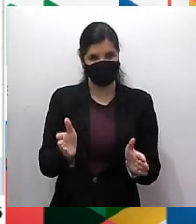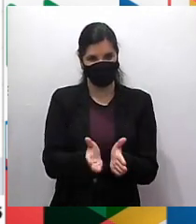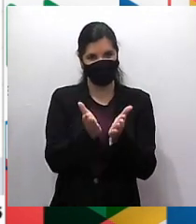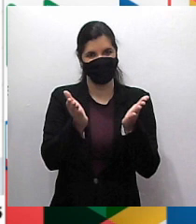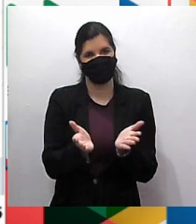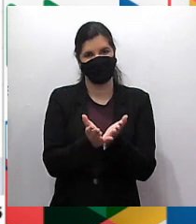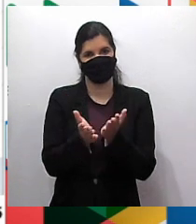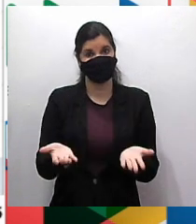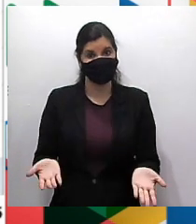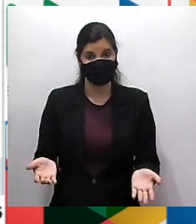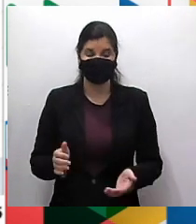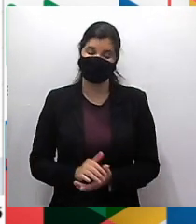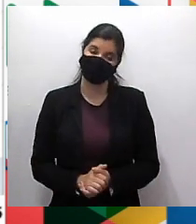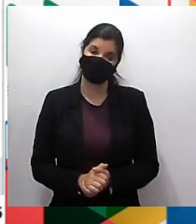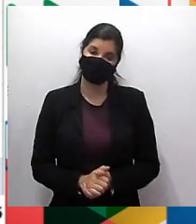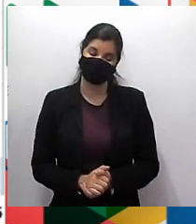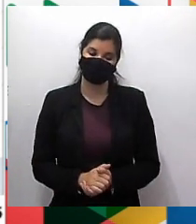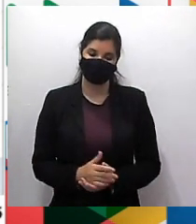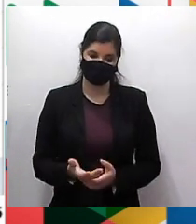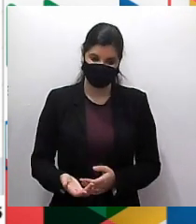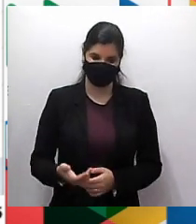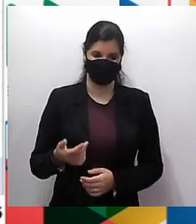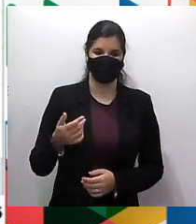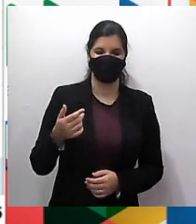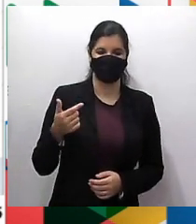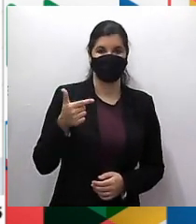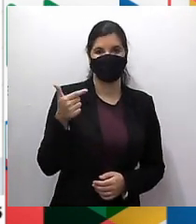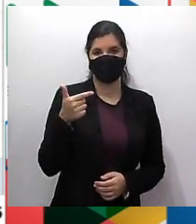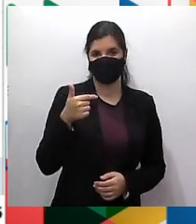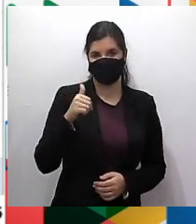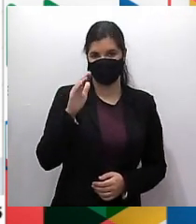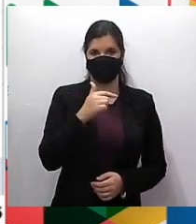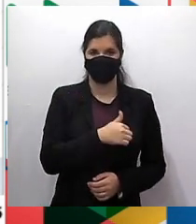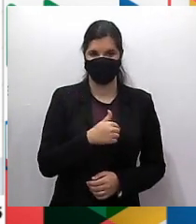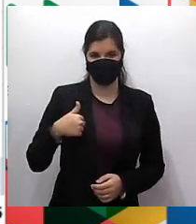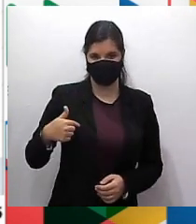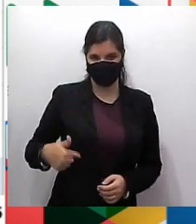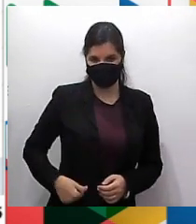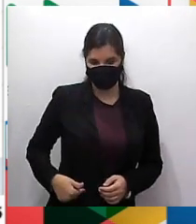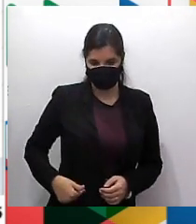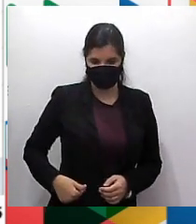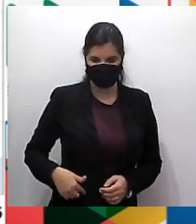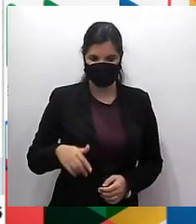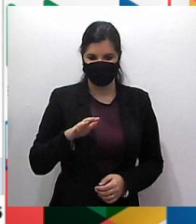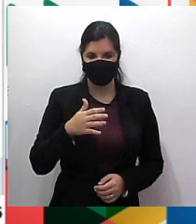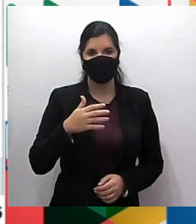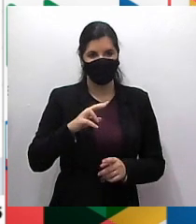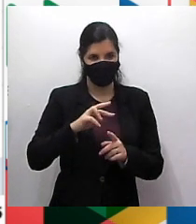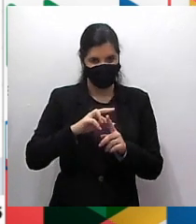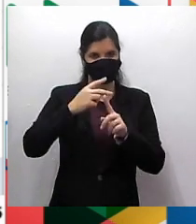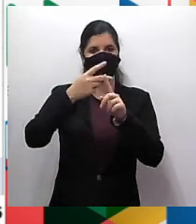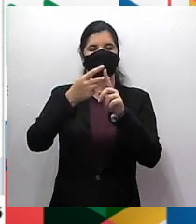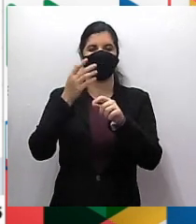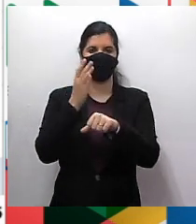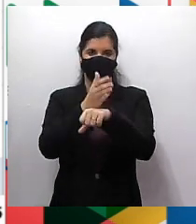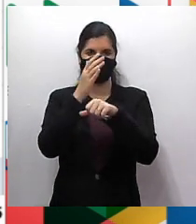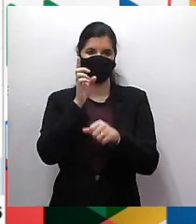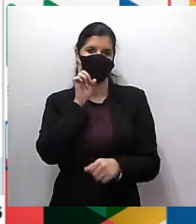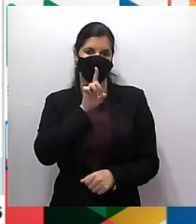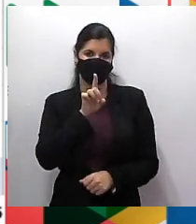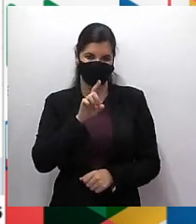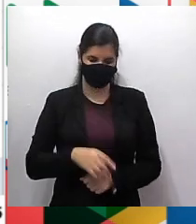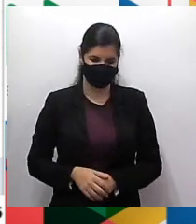Opa, como assim um país pobre? Segundo maior PIB do mundo hoje é da China, com expectativa de superar os Estados Unidos em